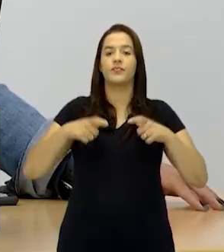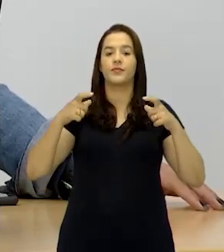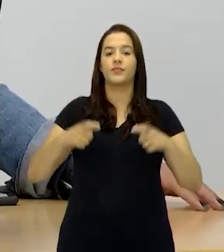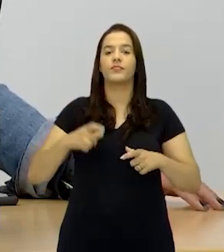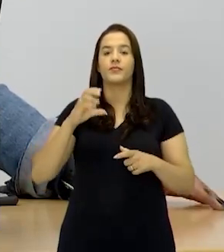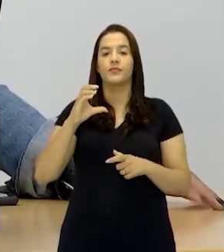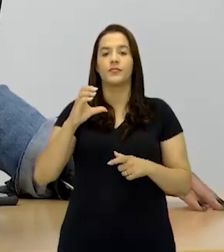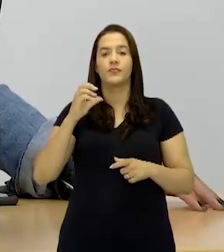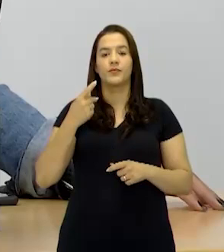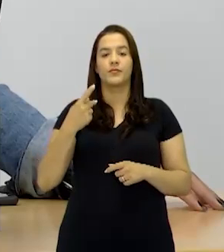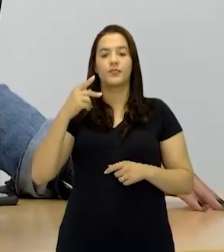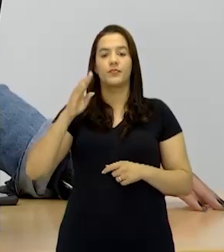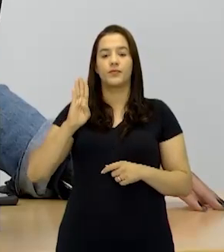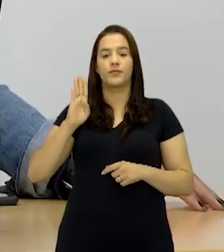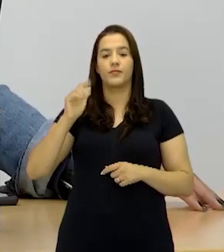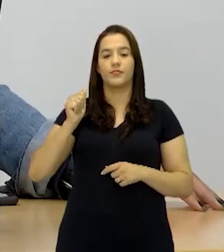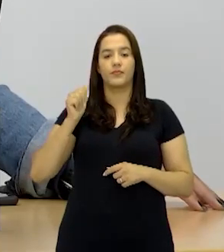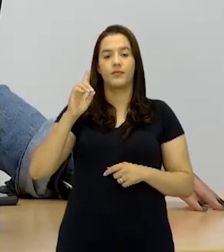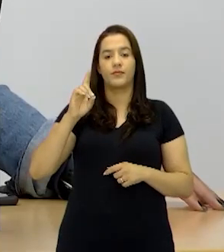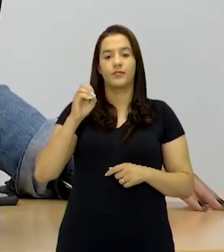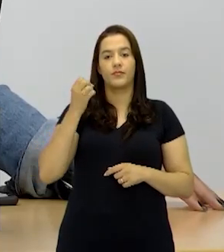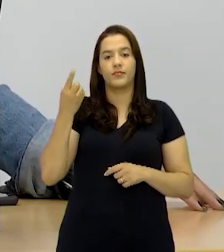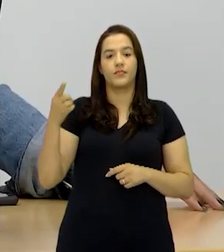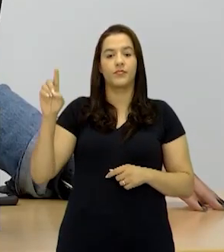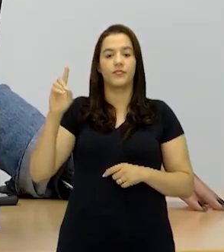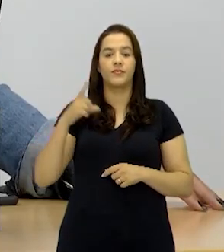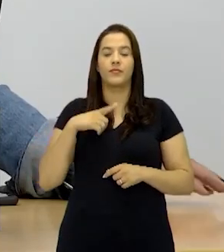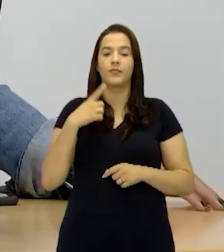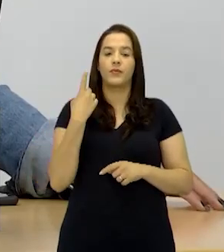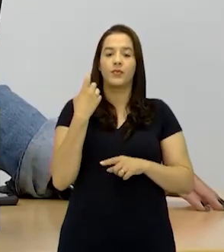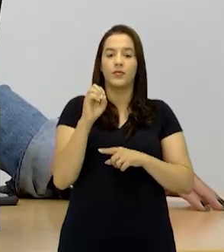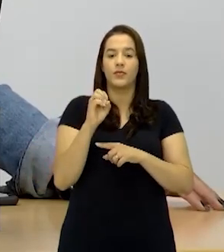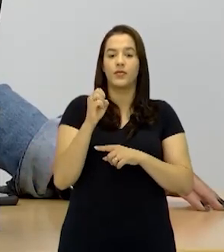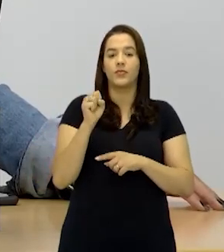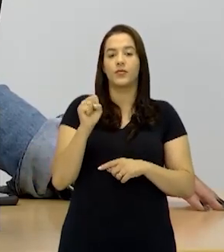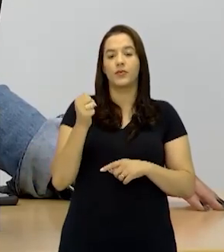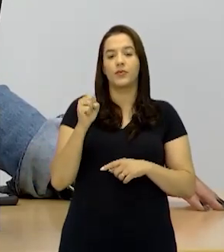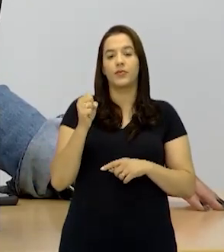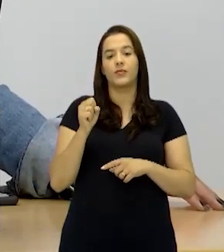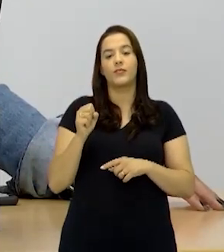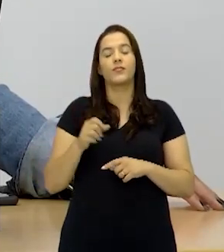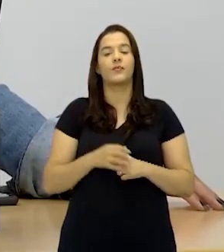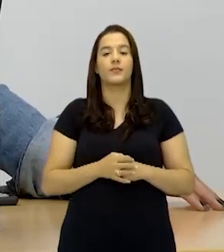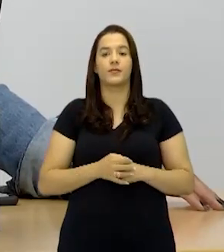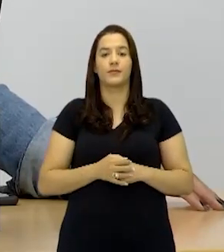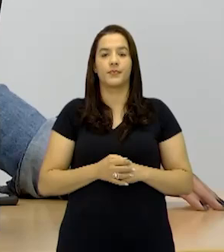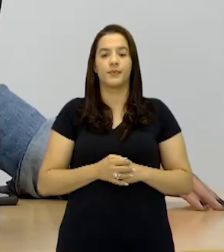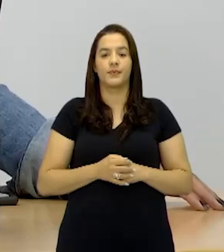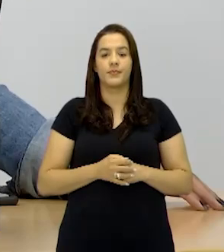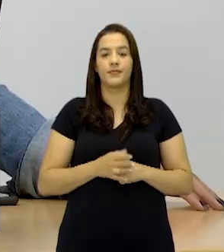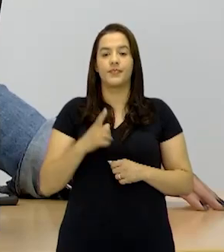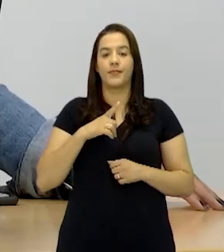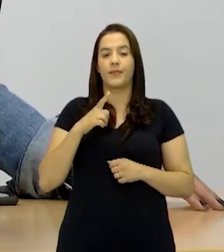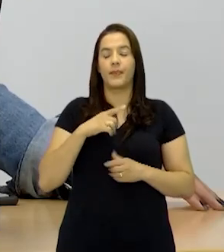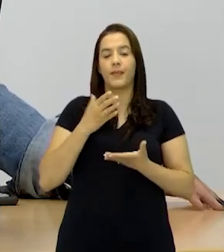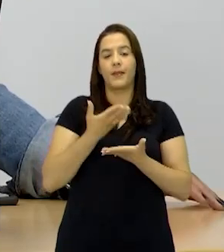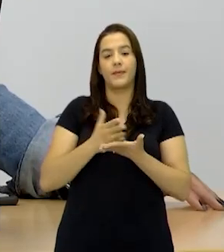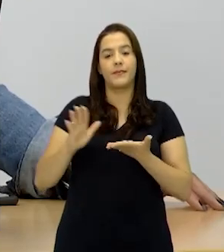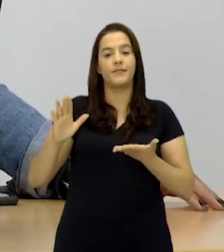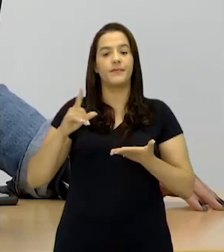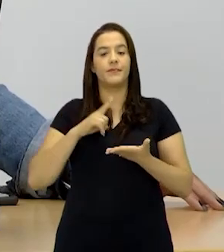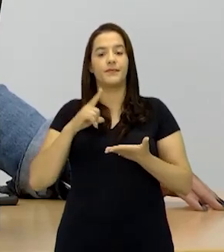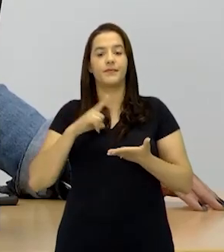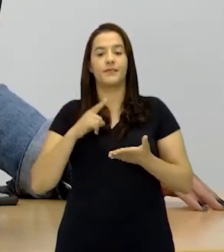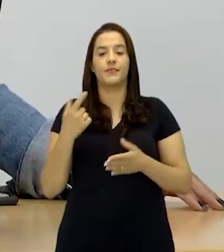Ele disse 18,250 avos. Seria uma opção de resposta também. Aí alguém está dizendo que sobrou aqui. O Pei